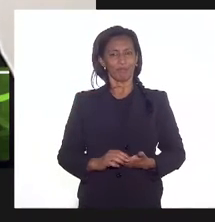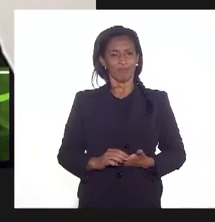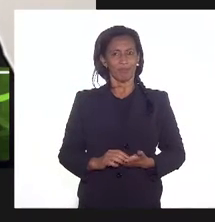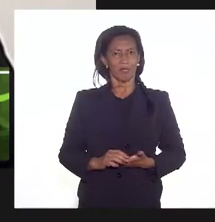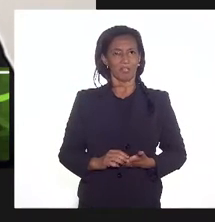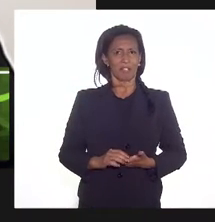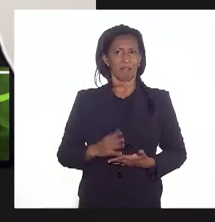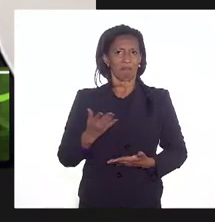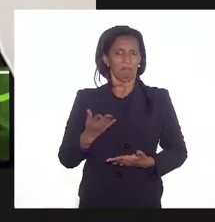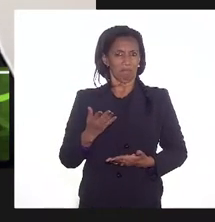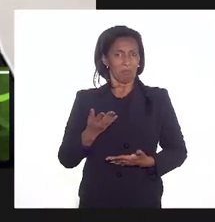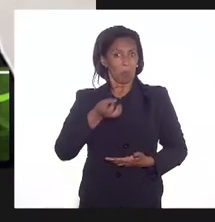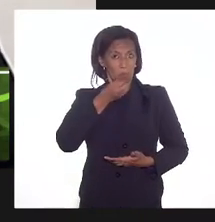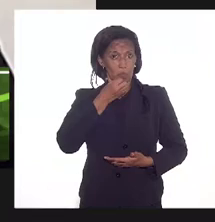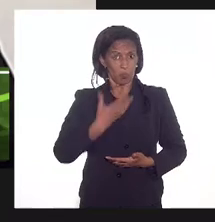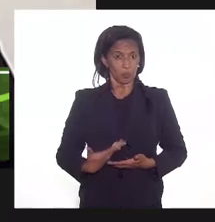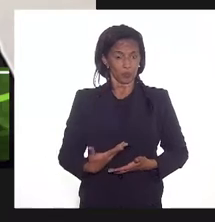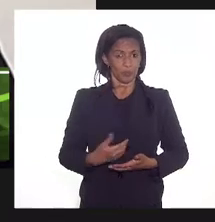qualitativo